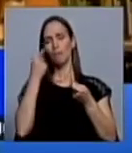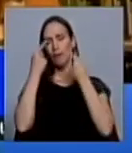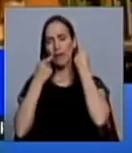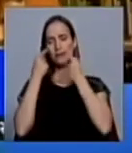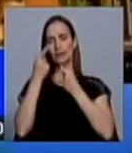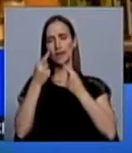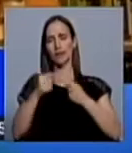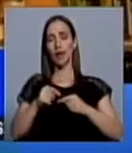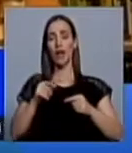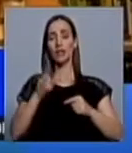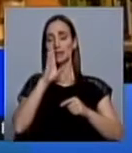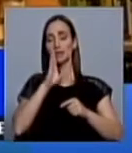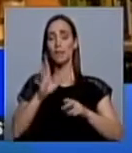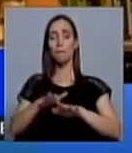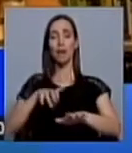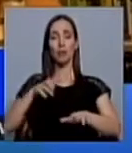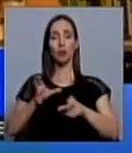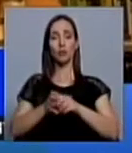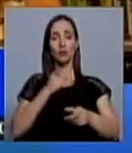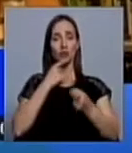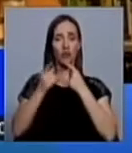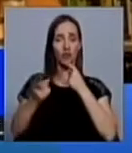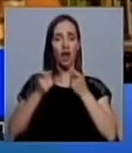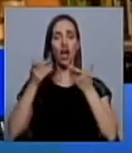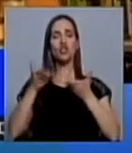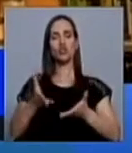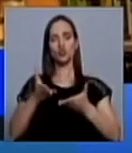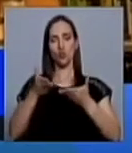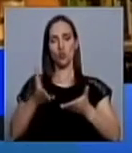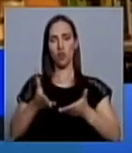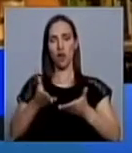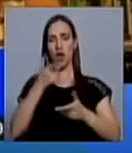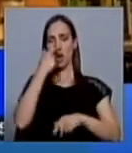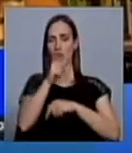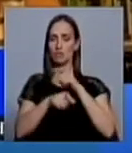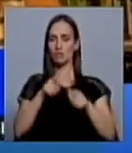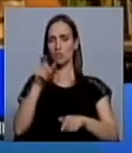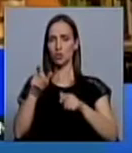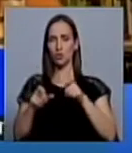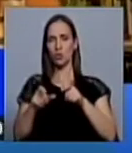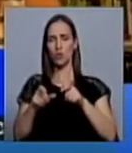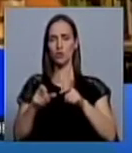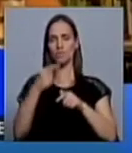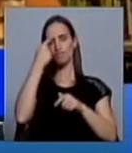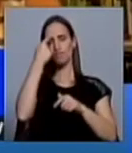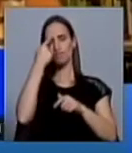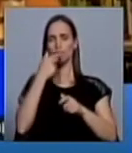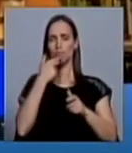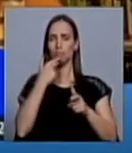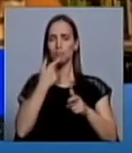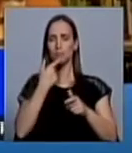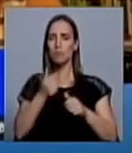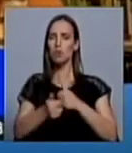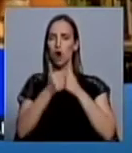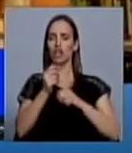comissões de inquérito no Parlamento ajudaram a que os cidadãos tenham uma percepção mais real daquilo que está a ser